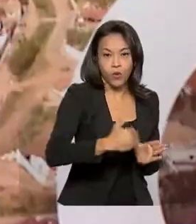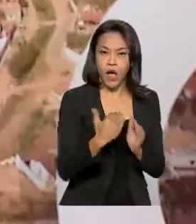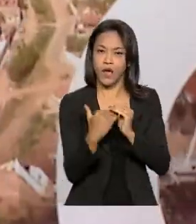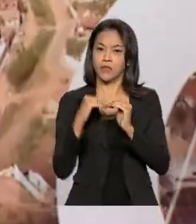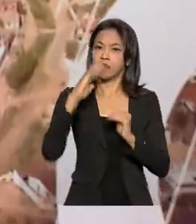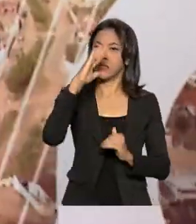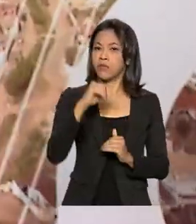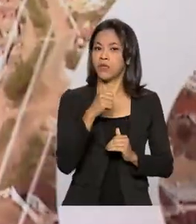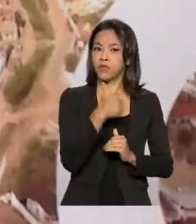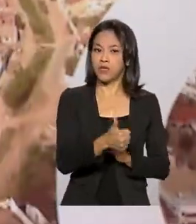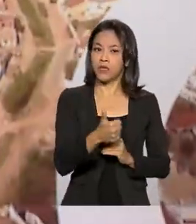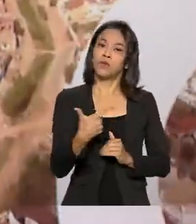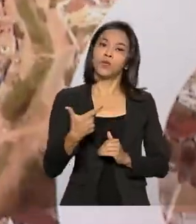cento e doze milhões de toneladas